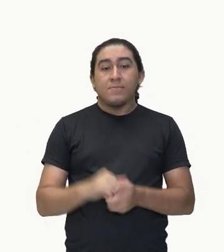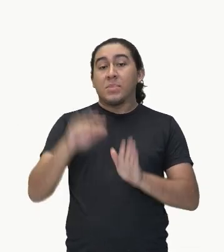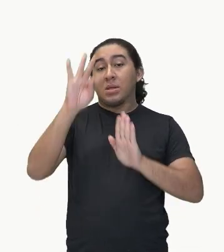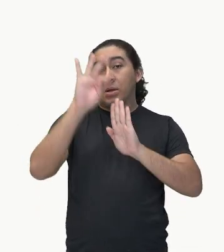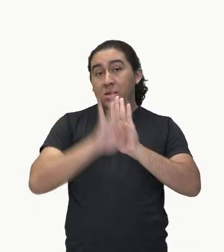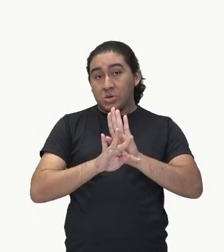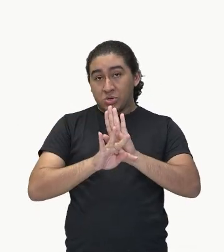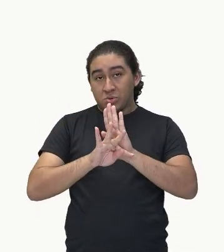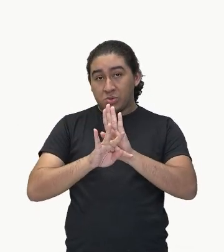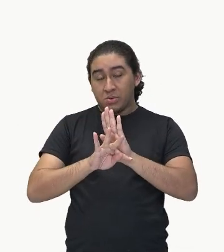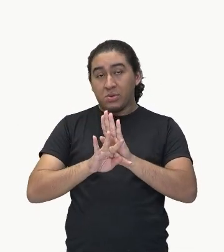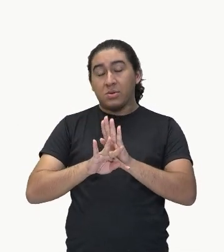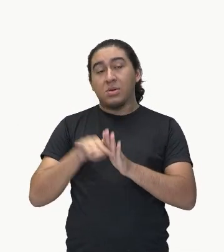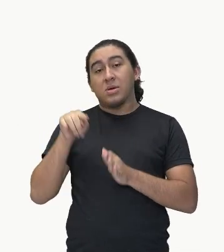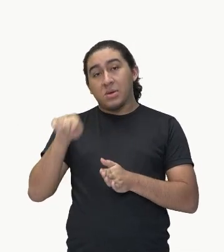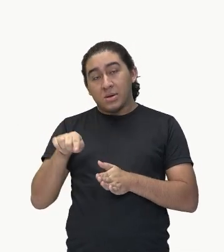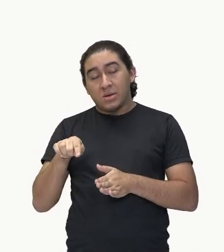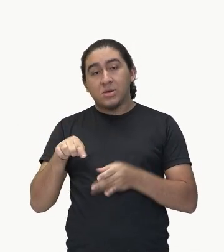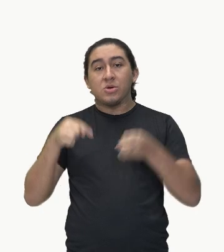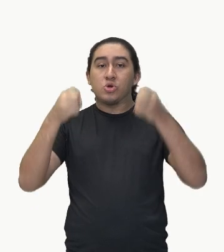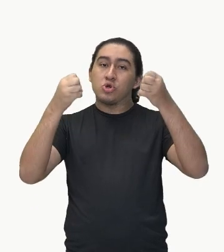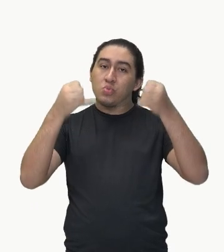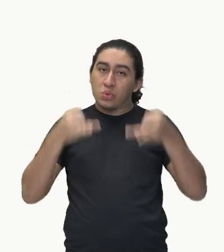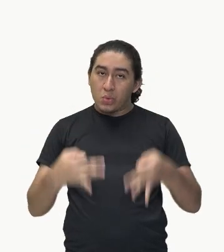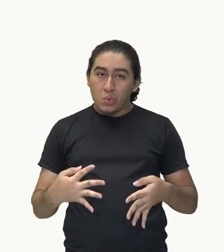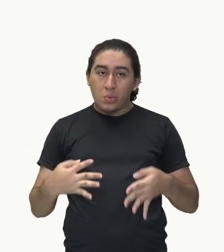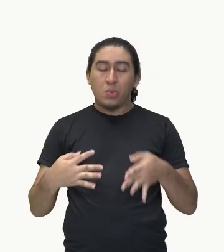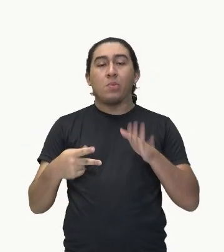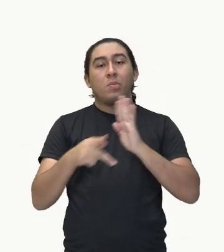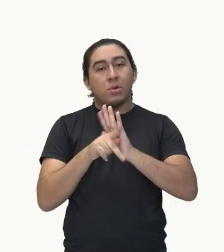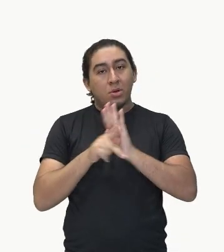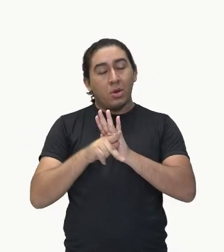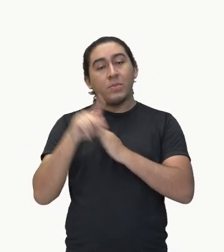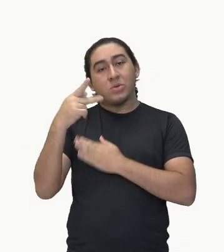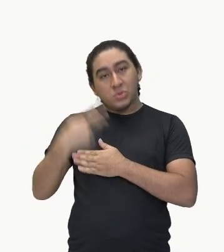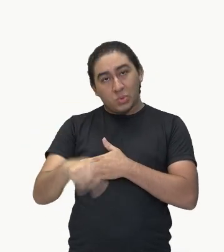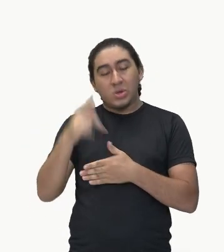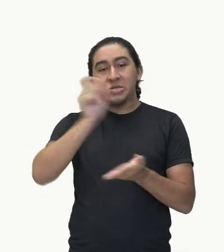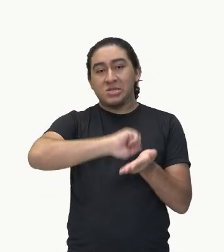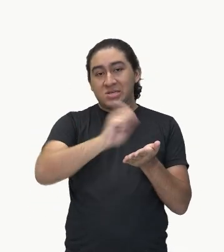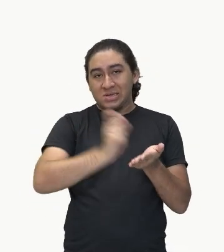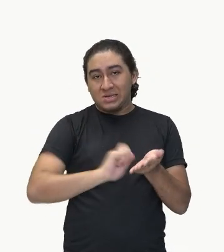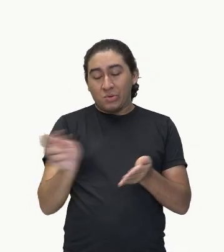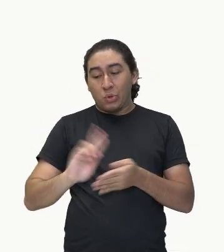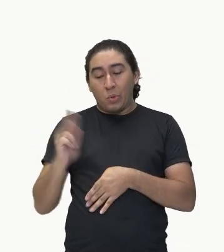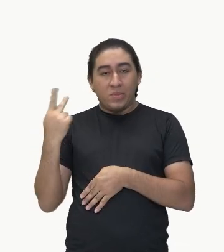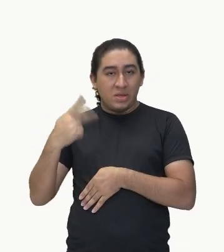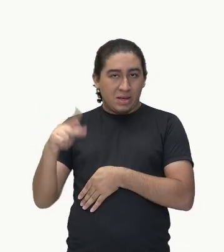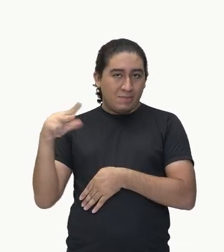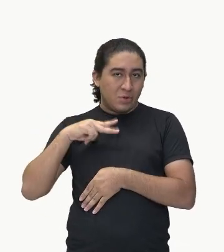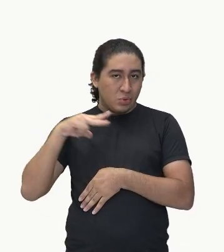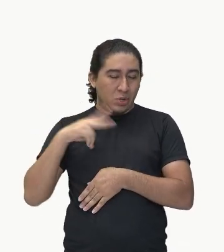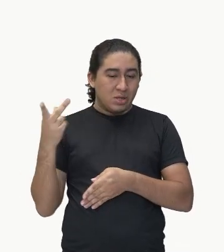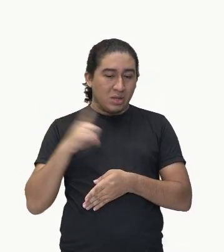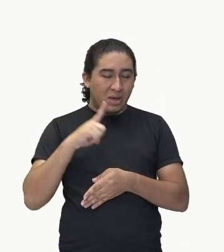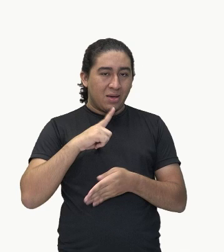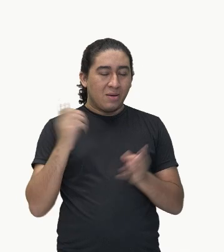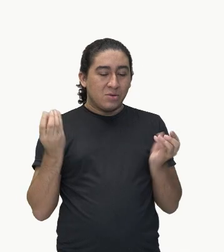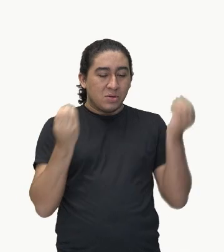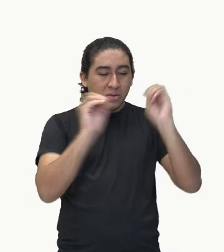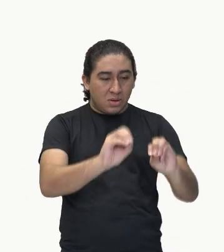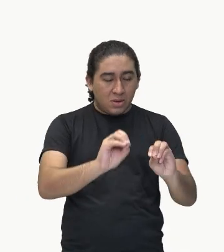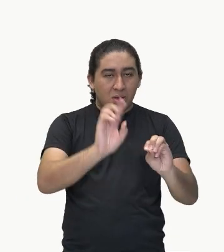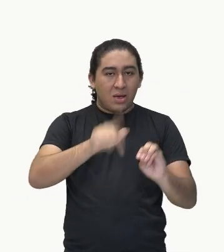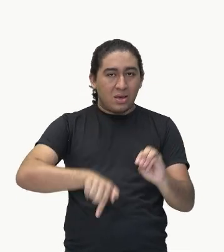ele abordou o próprio estilo, correto? O próprio nome, assinou com o próprio nome, então vamos considerar que era